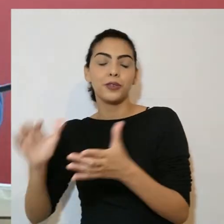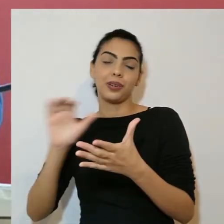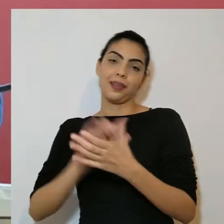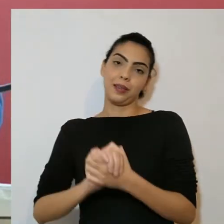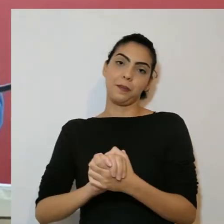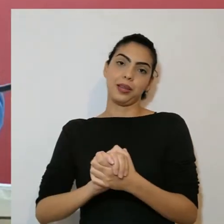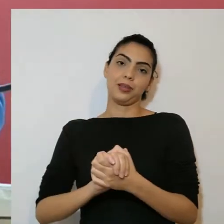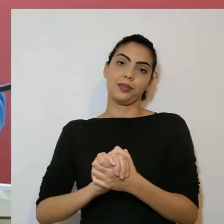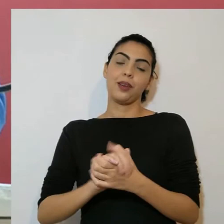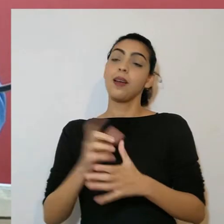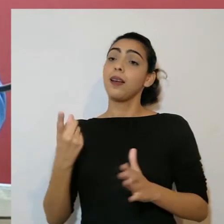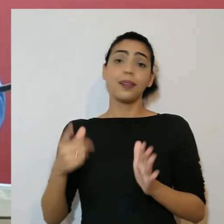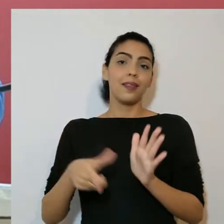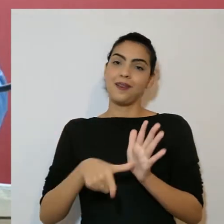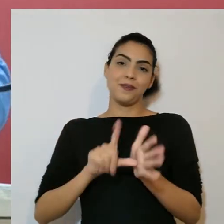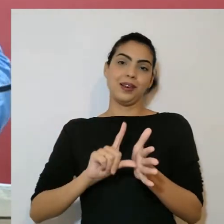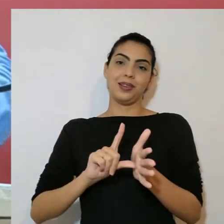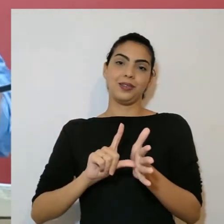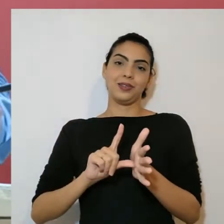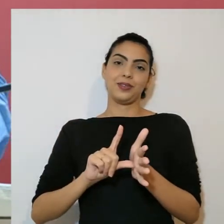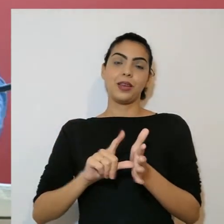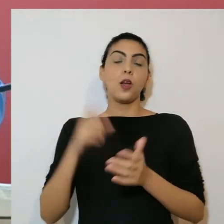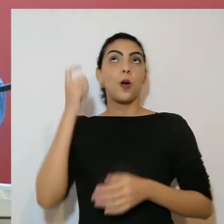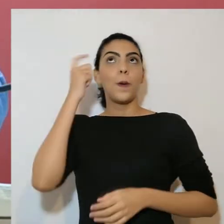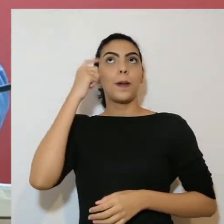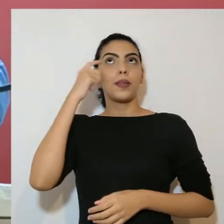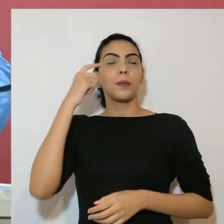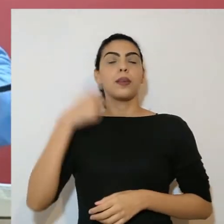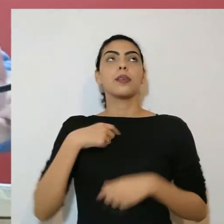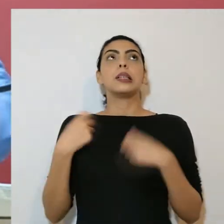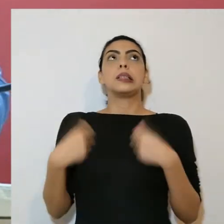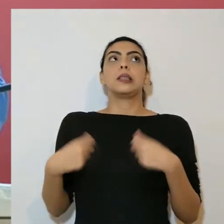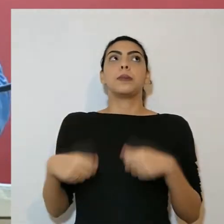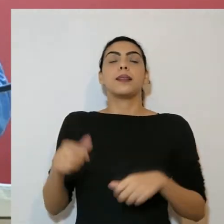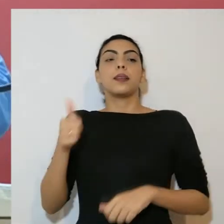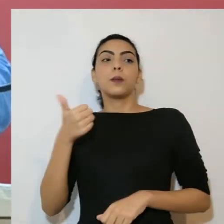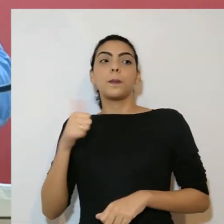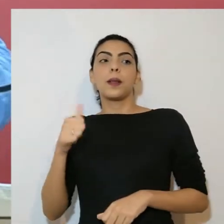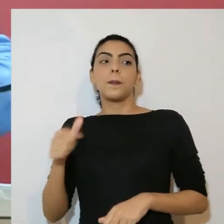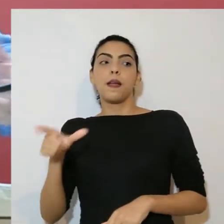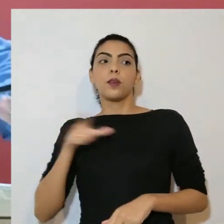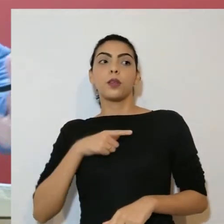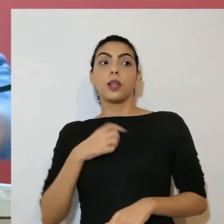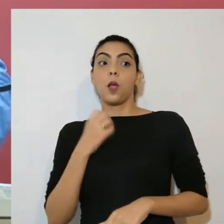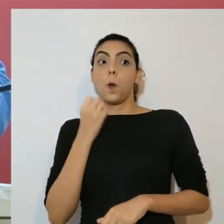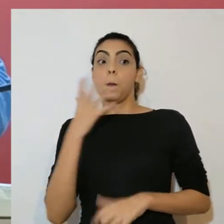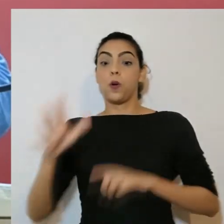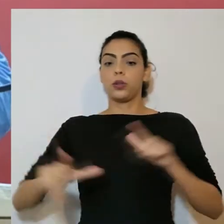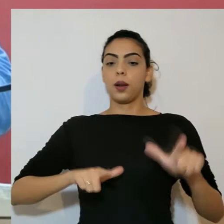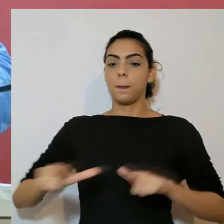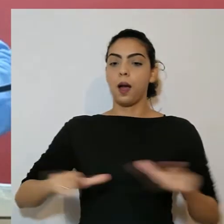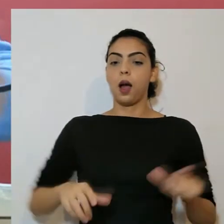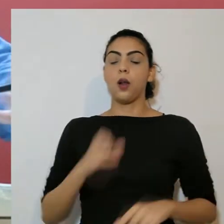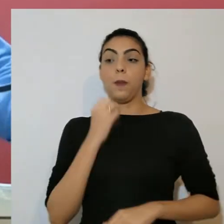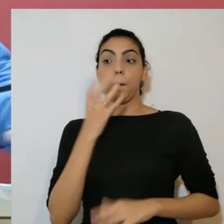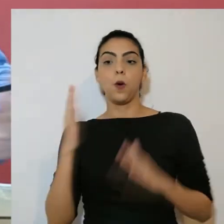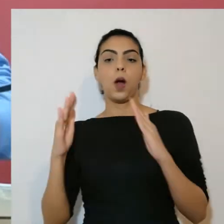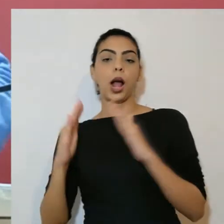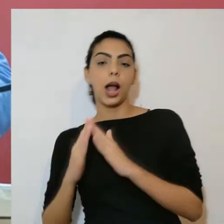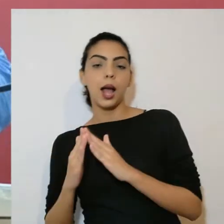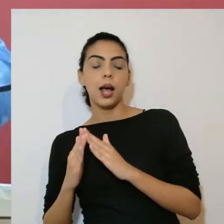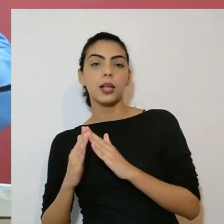antes do casamento. E essa ideia de que eu tenho que estar em condições, um bom emprego,